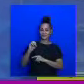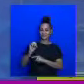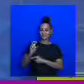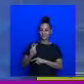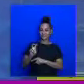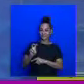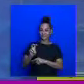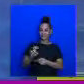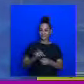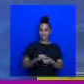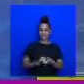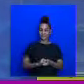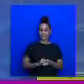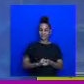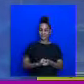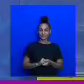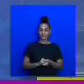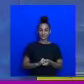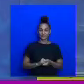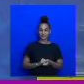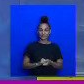Azul 05.